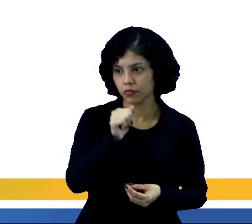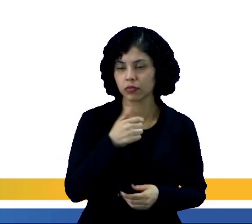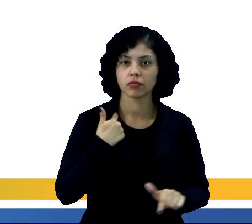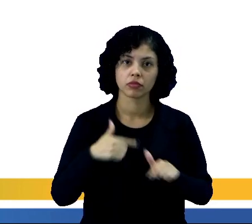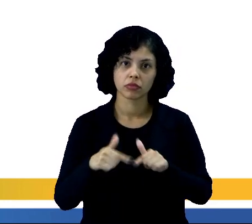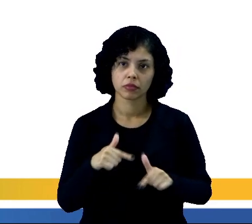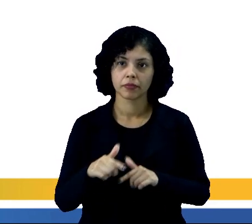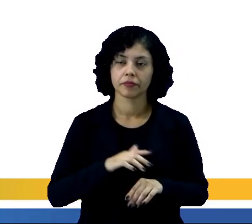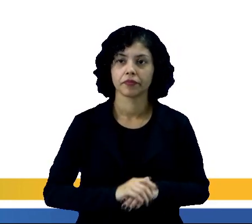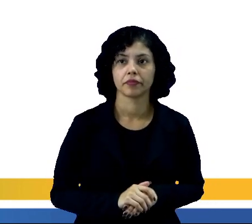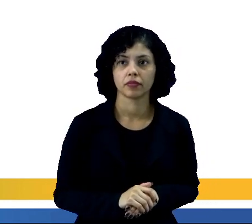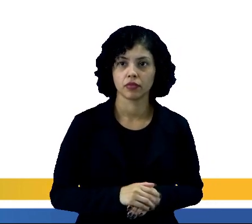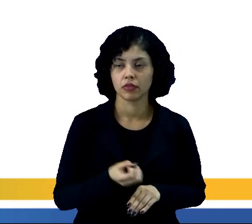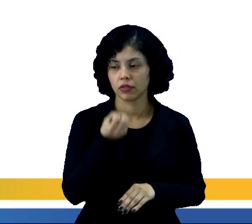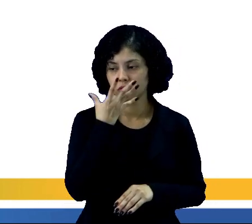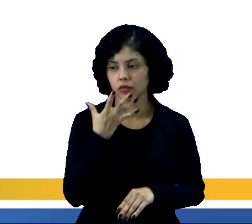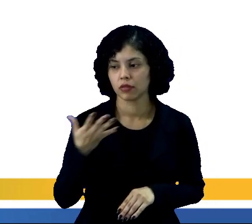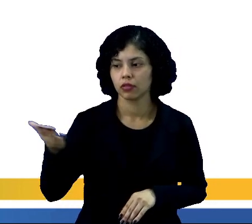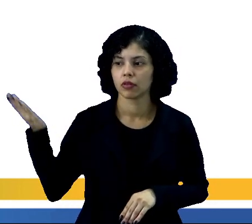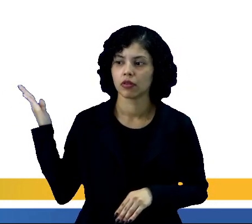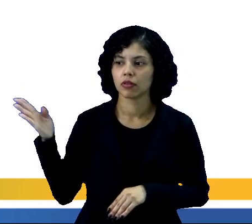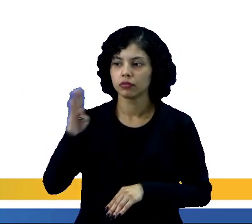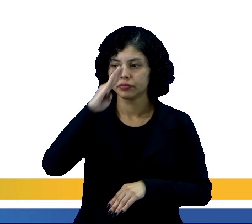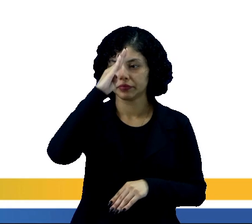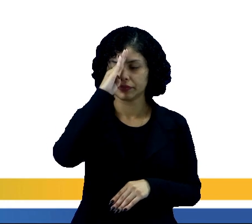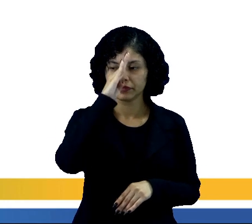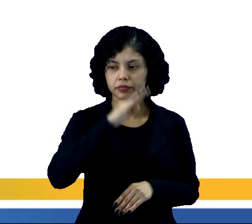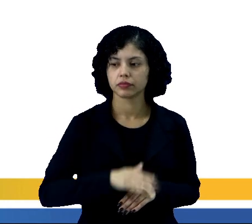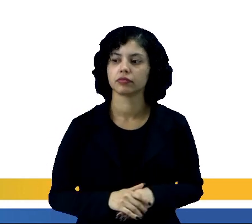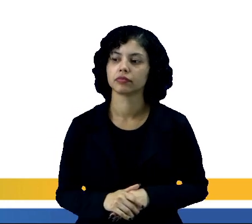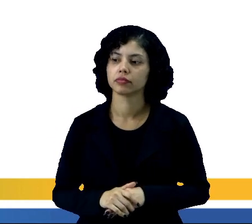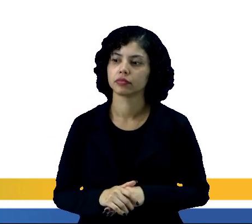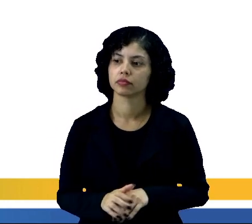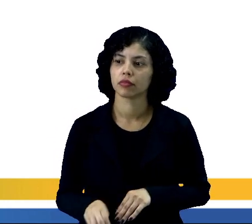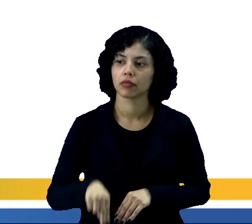ó, fotos aí dos soldados alemães no norte da